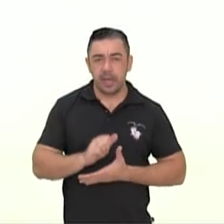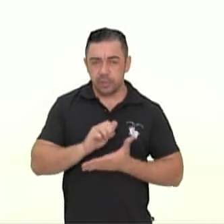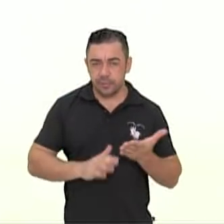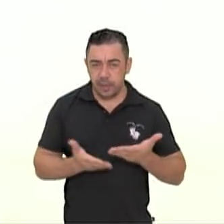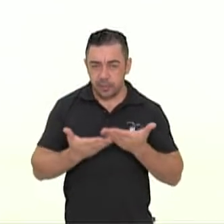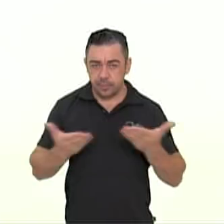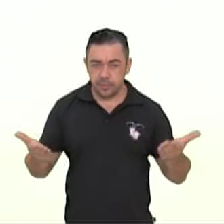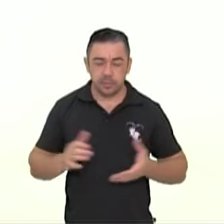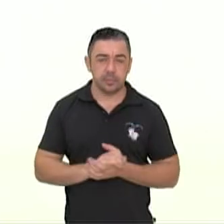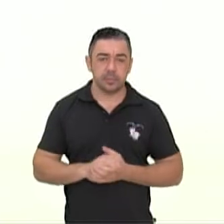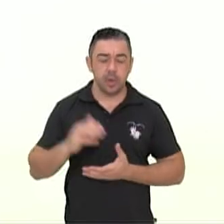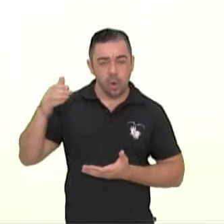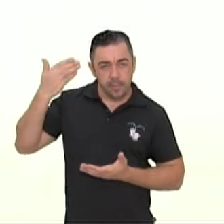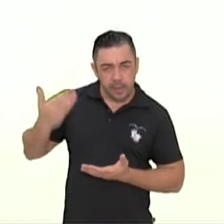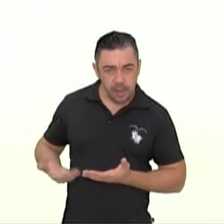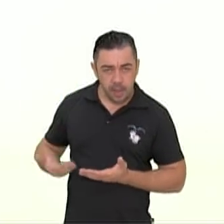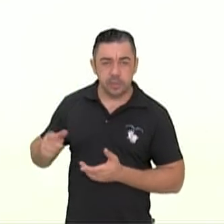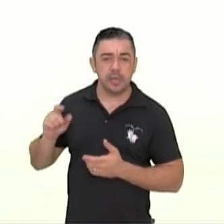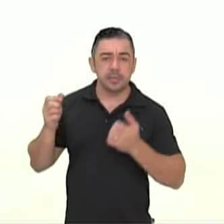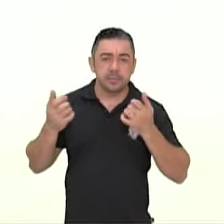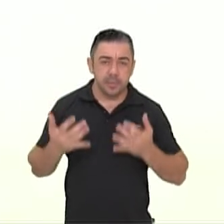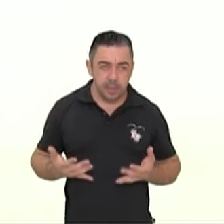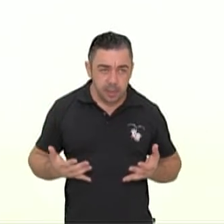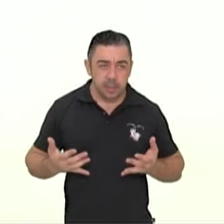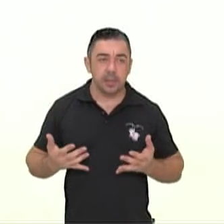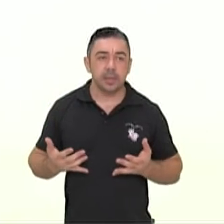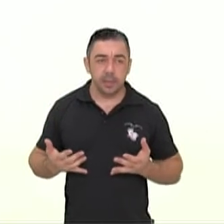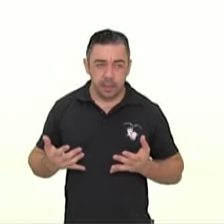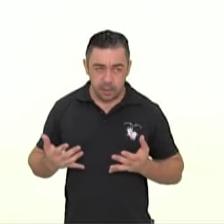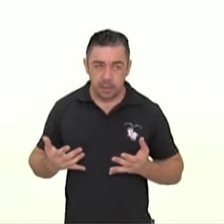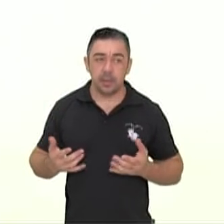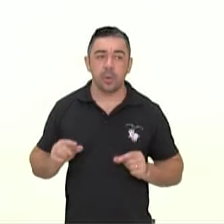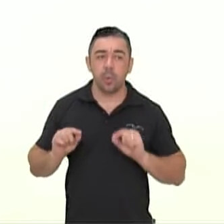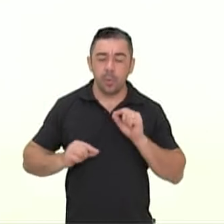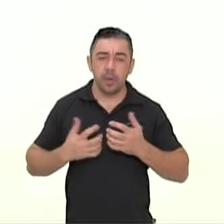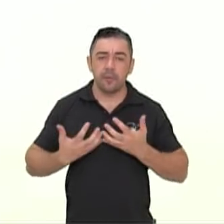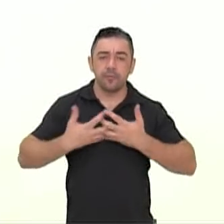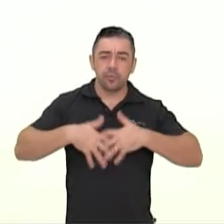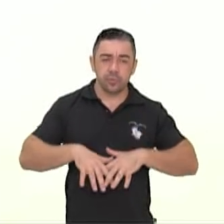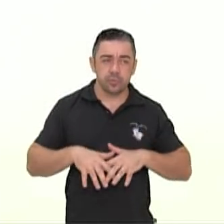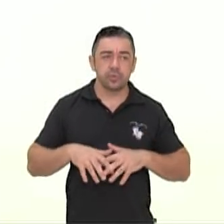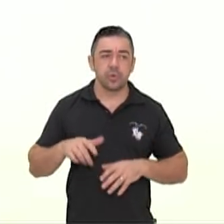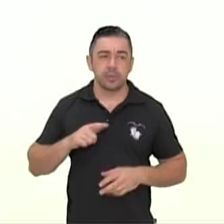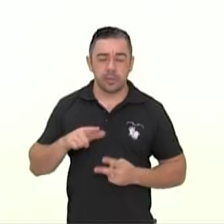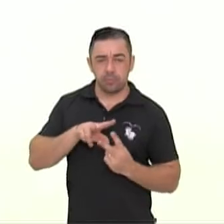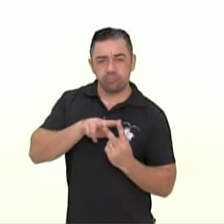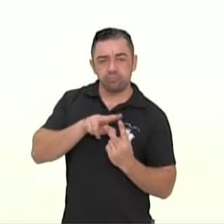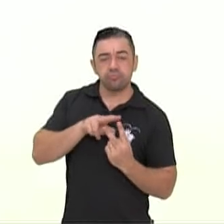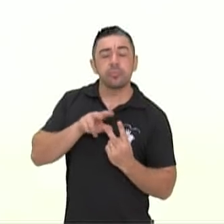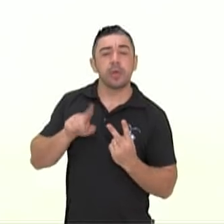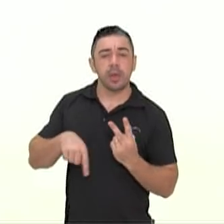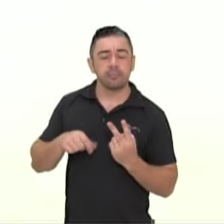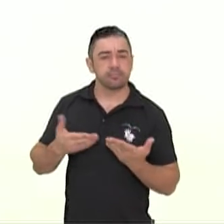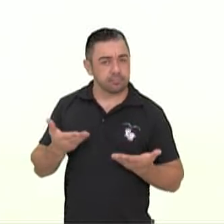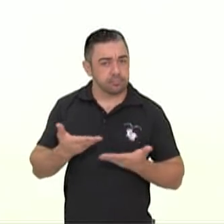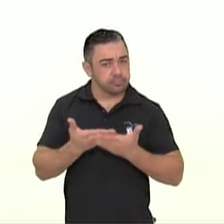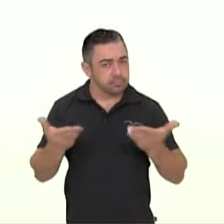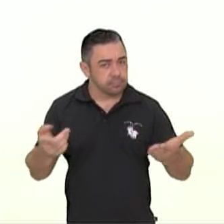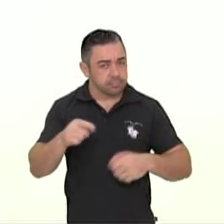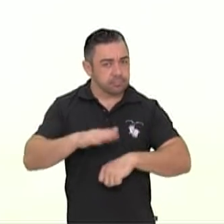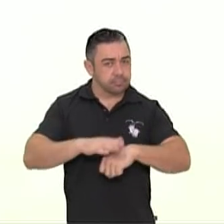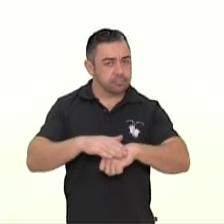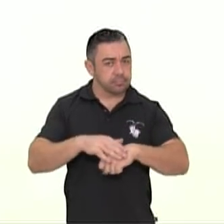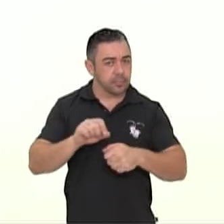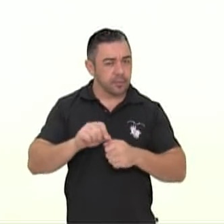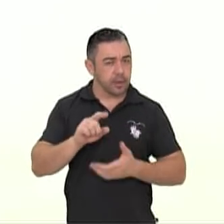com vocês um ritual chamado homenagem, acabei de explicar, hein, a função do suzerano e do vassalo. É com vocês, galerinha,